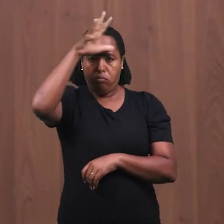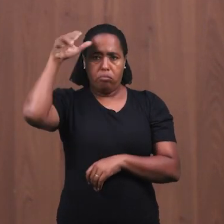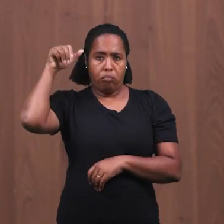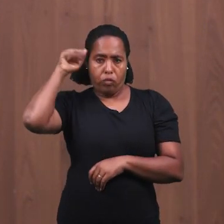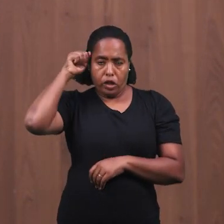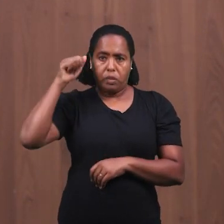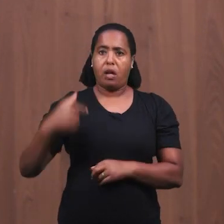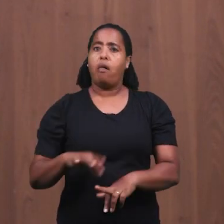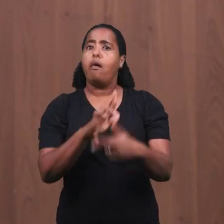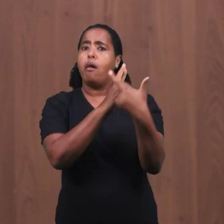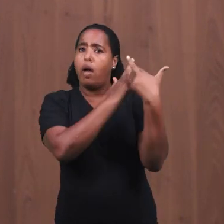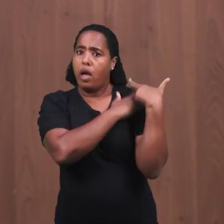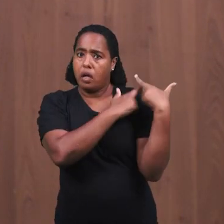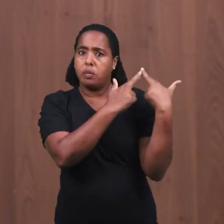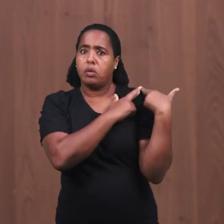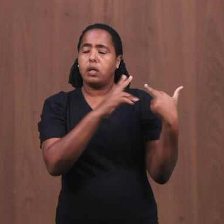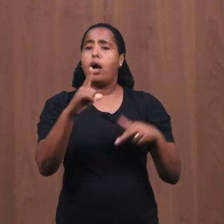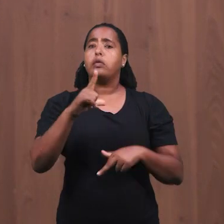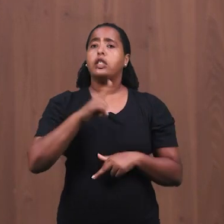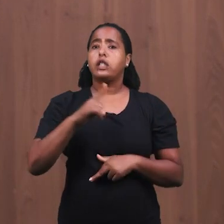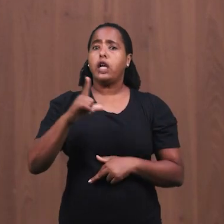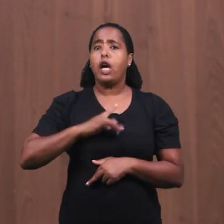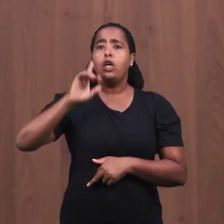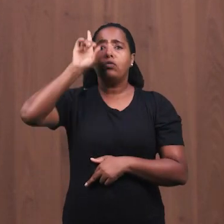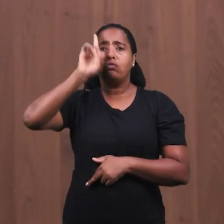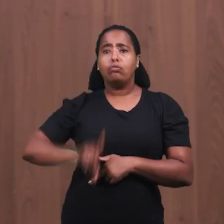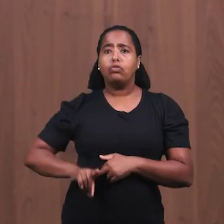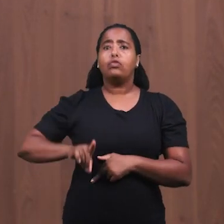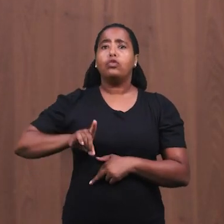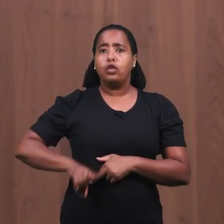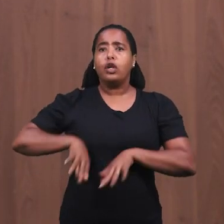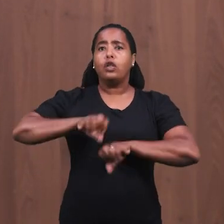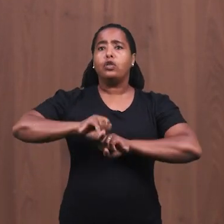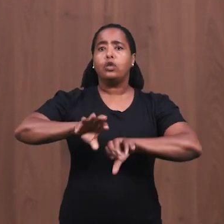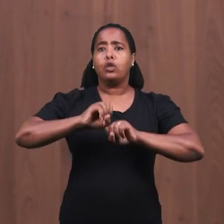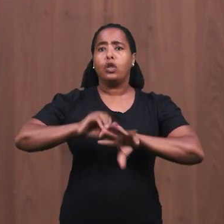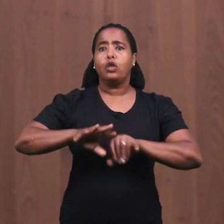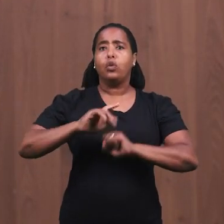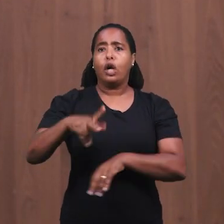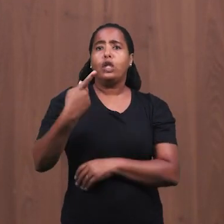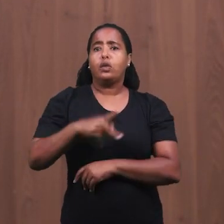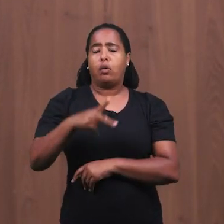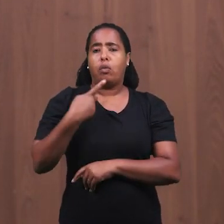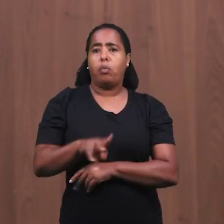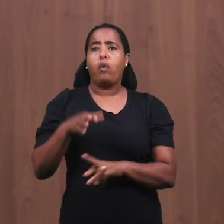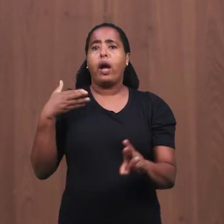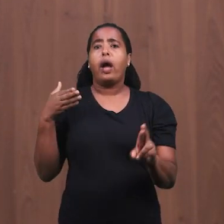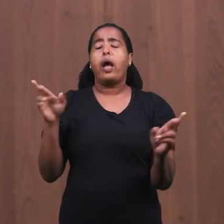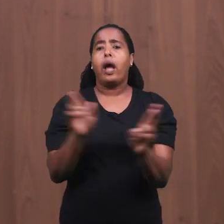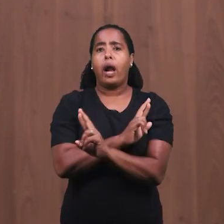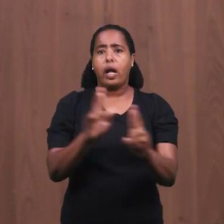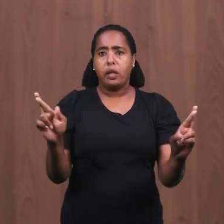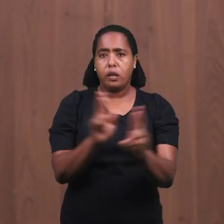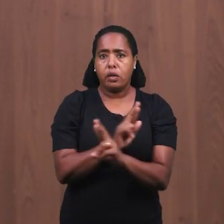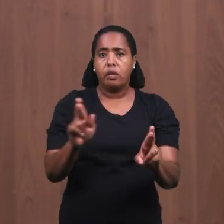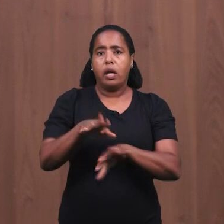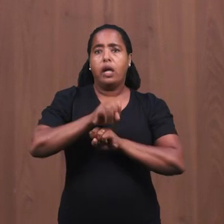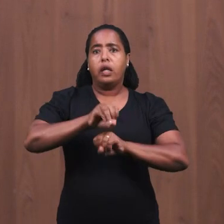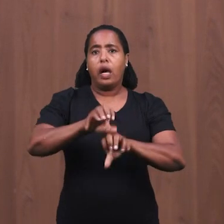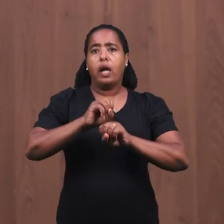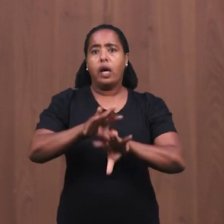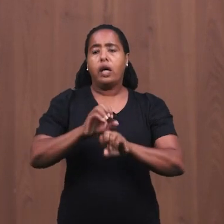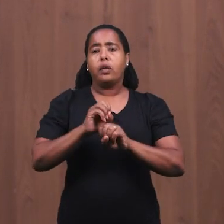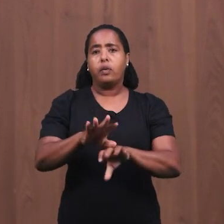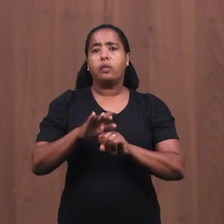municipal, é responsável pela garantia da educação escolar pública referente à educação básica.